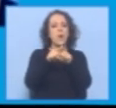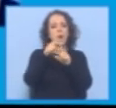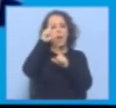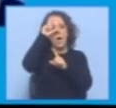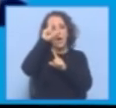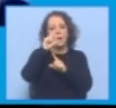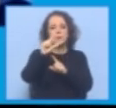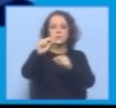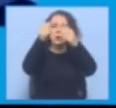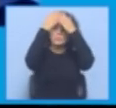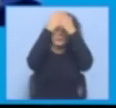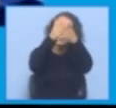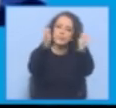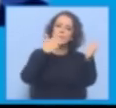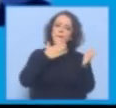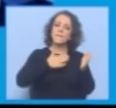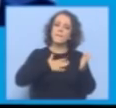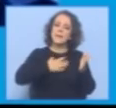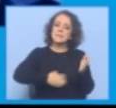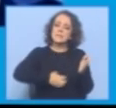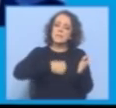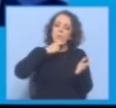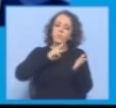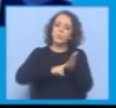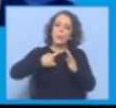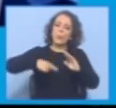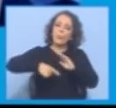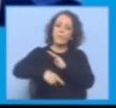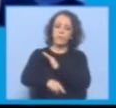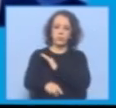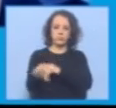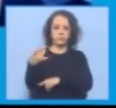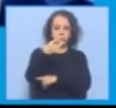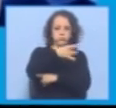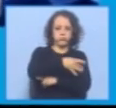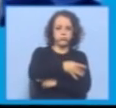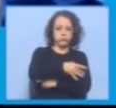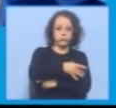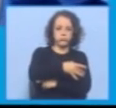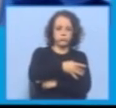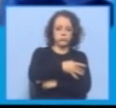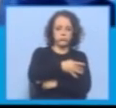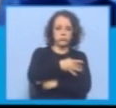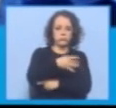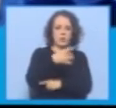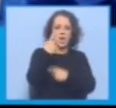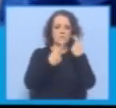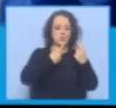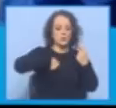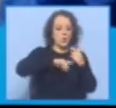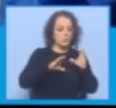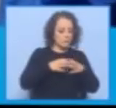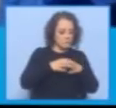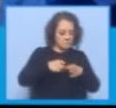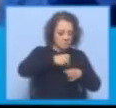a encontrar um sentido muito mais profundo de aquele que muitas vezes, dentro do nosso círculo, acabamos por não